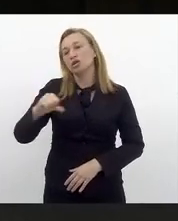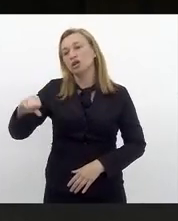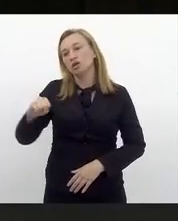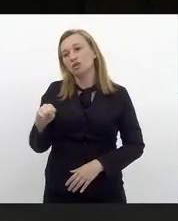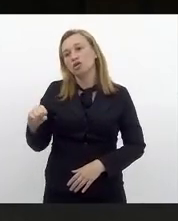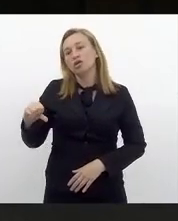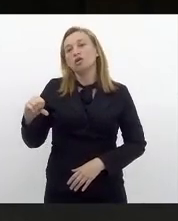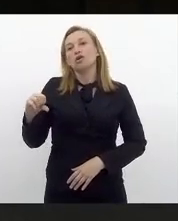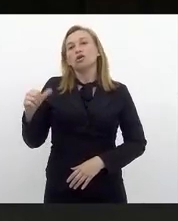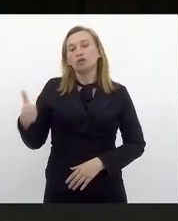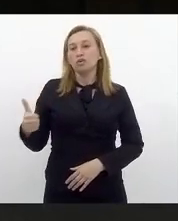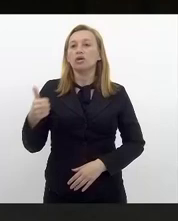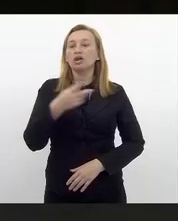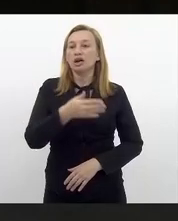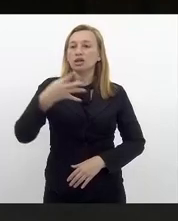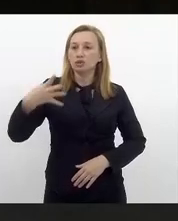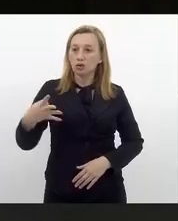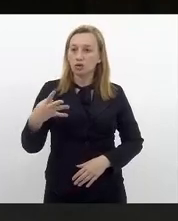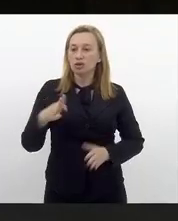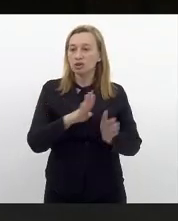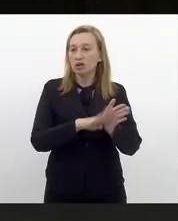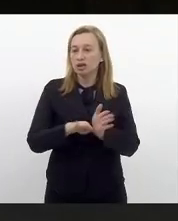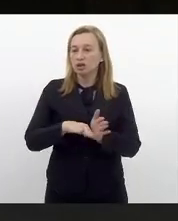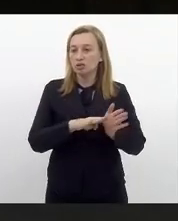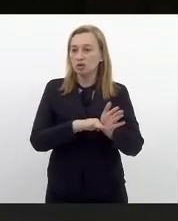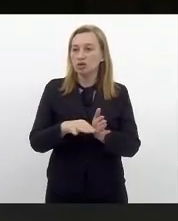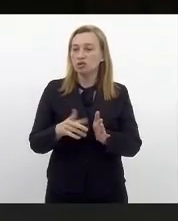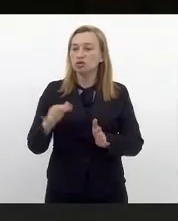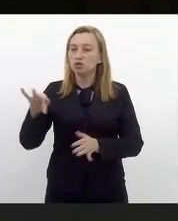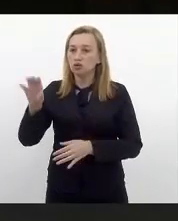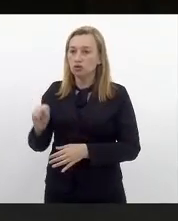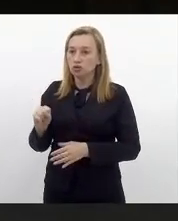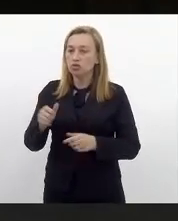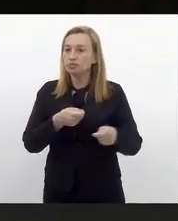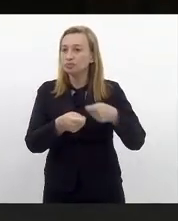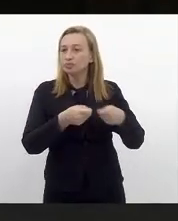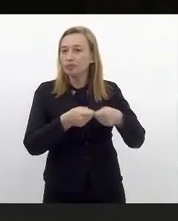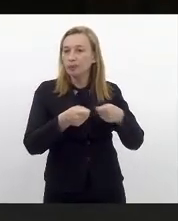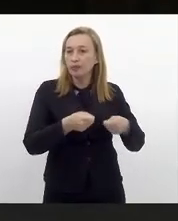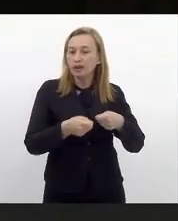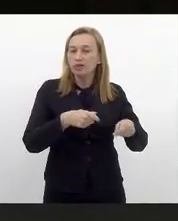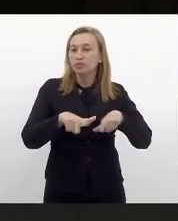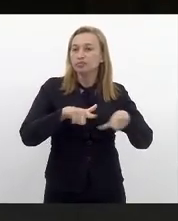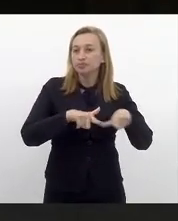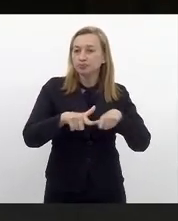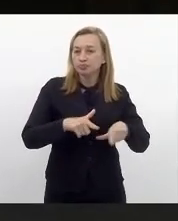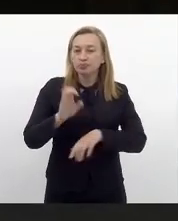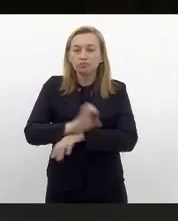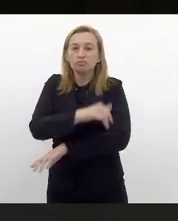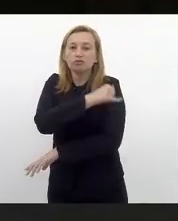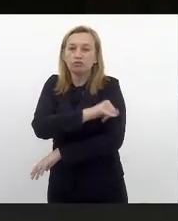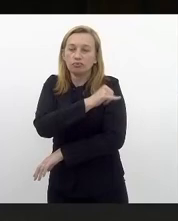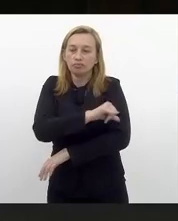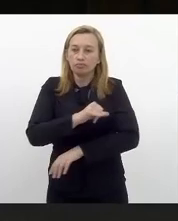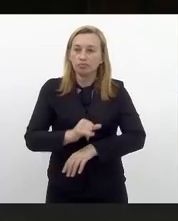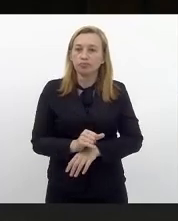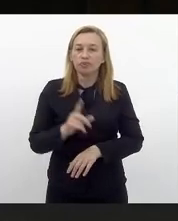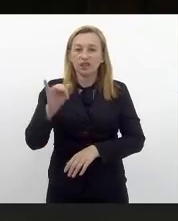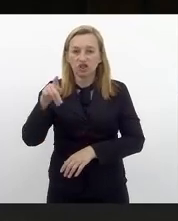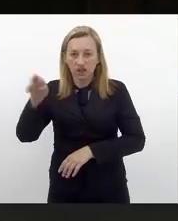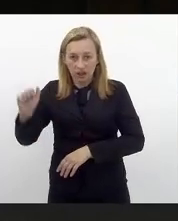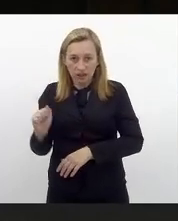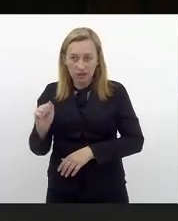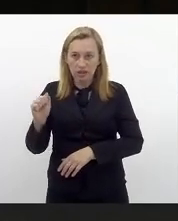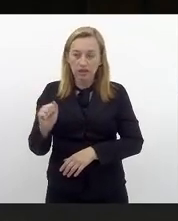há 14 as despesas com recursos oriundos do Fundo de regulação de serviços concedidos e permitidos estado do Rio de Janeiro devido a a